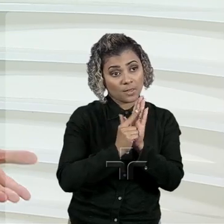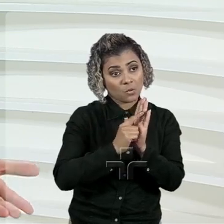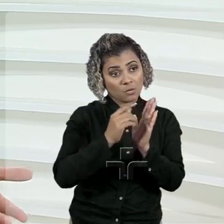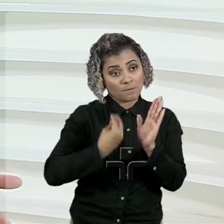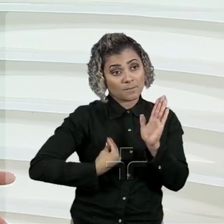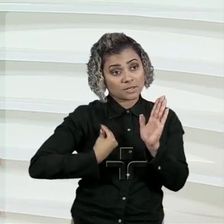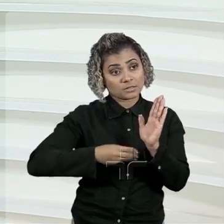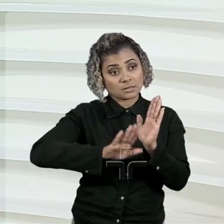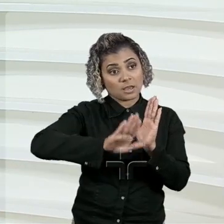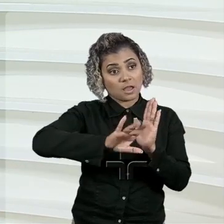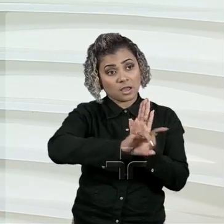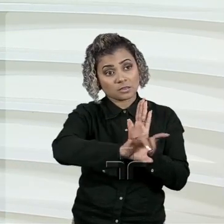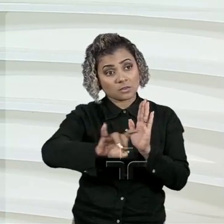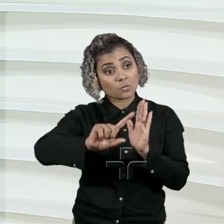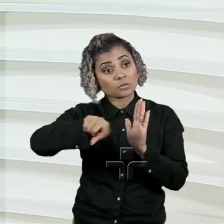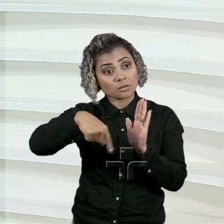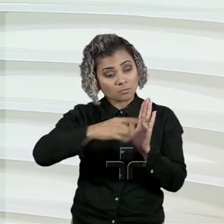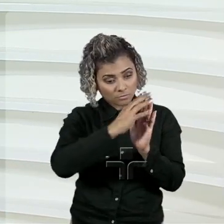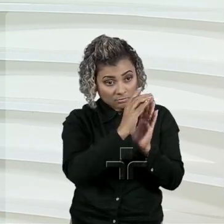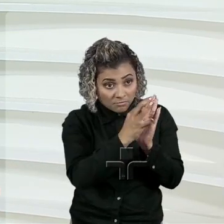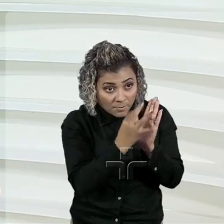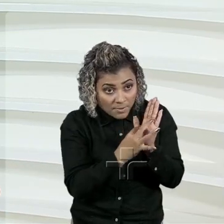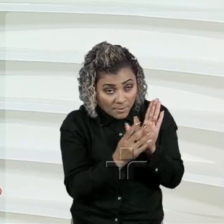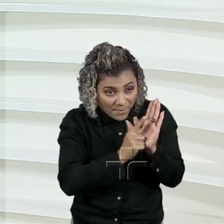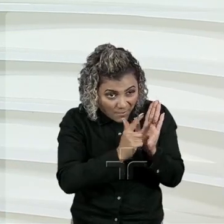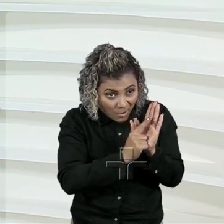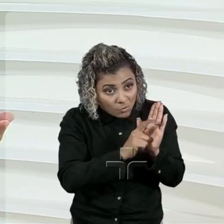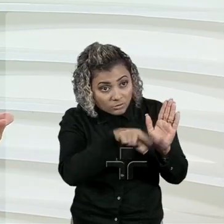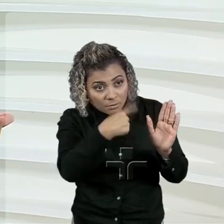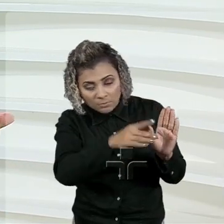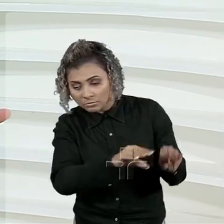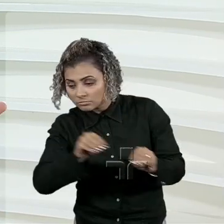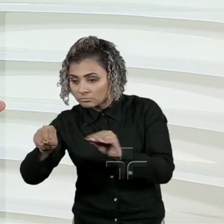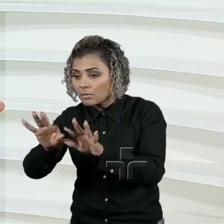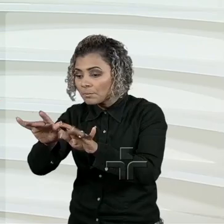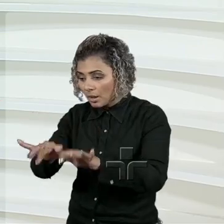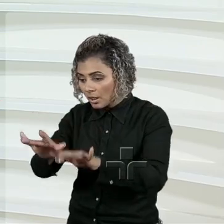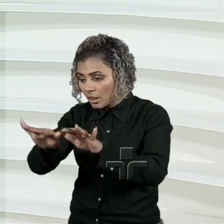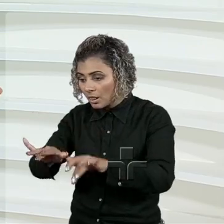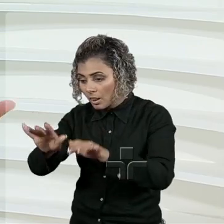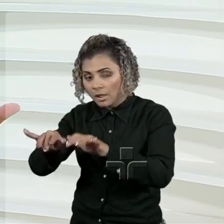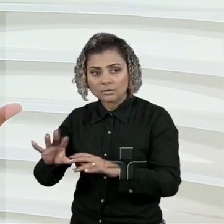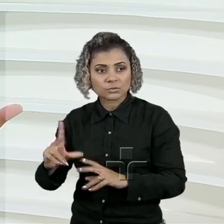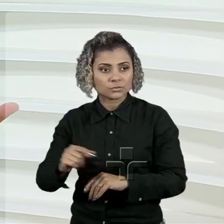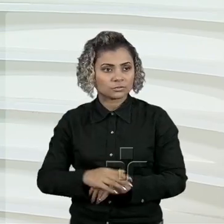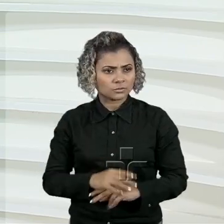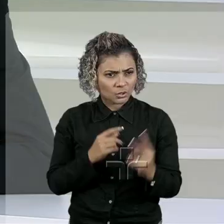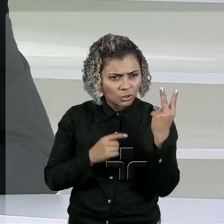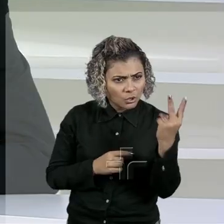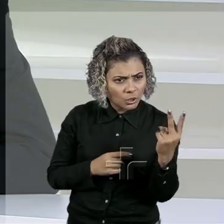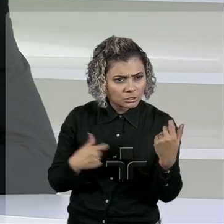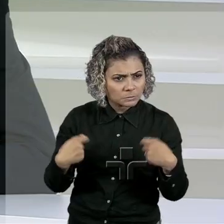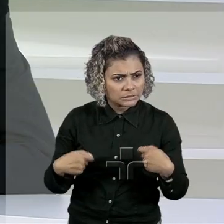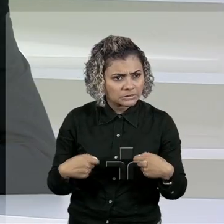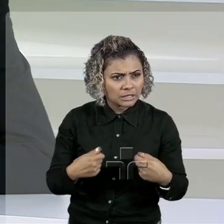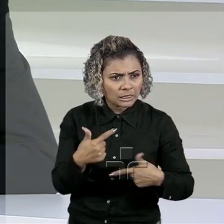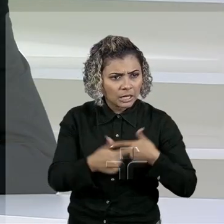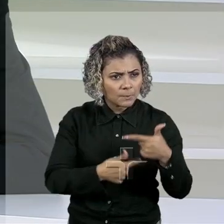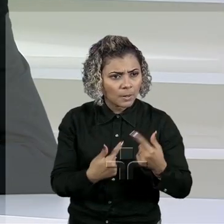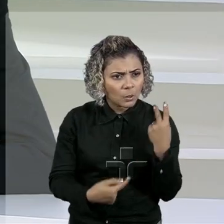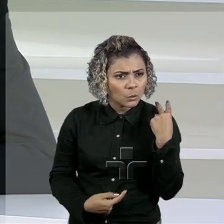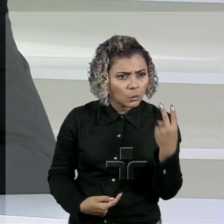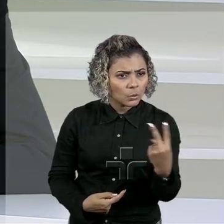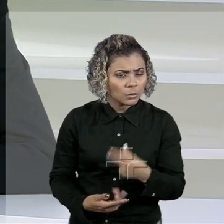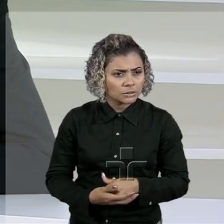para depois ir digitar num sistema que existe na secretaria. Ora, é uma duplicidade descabida para o